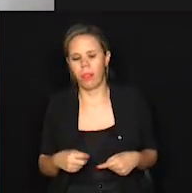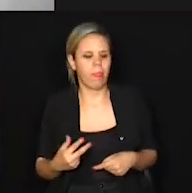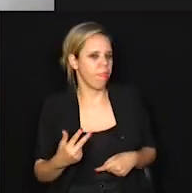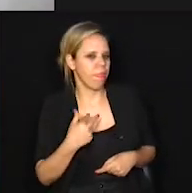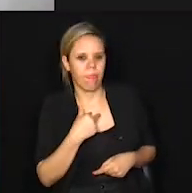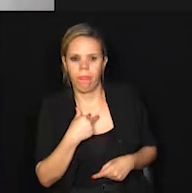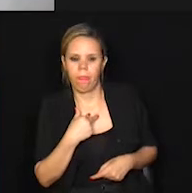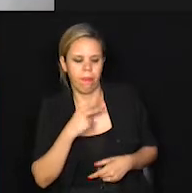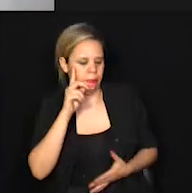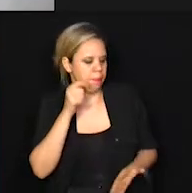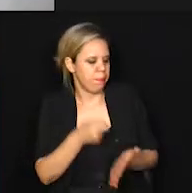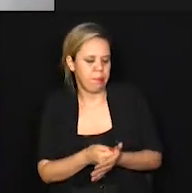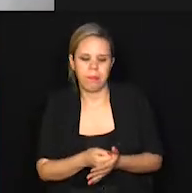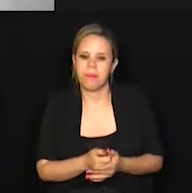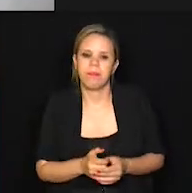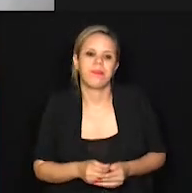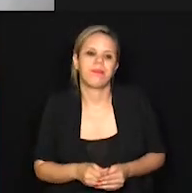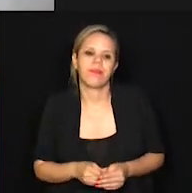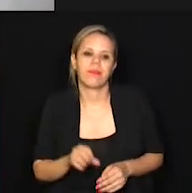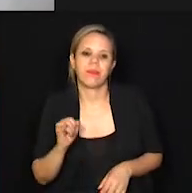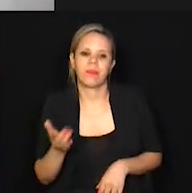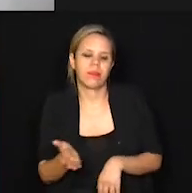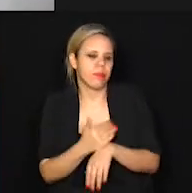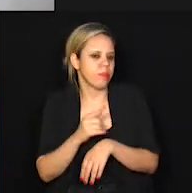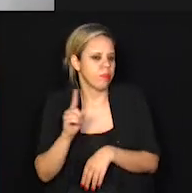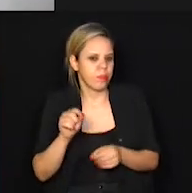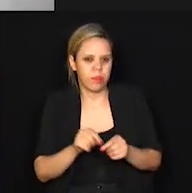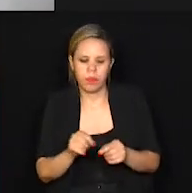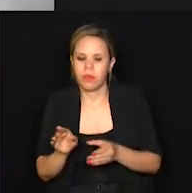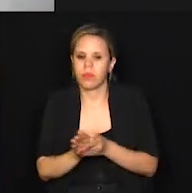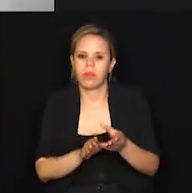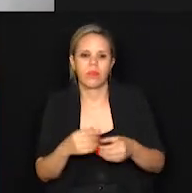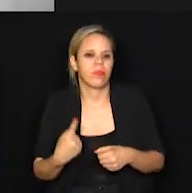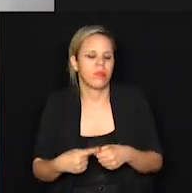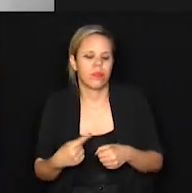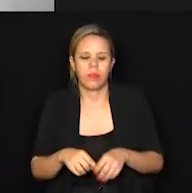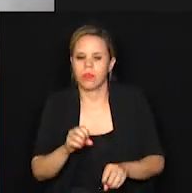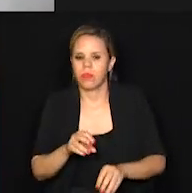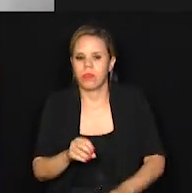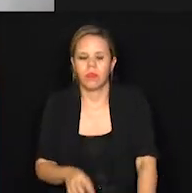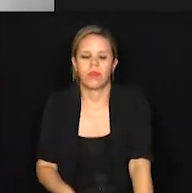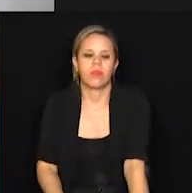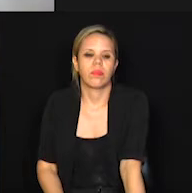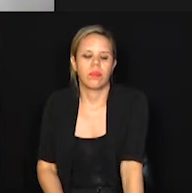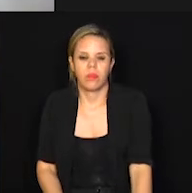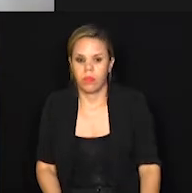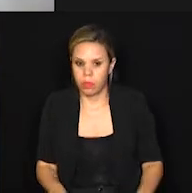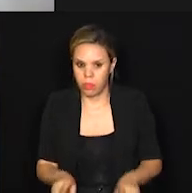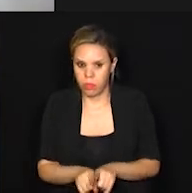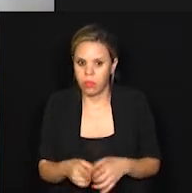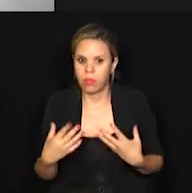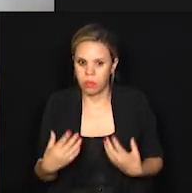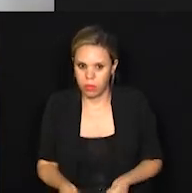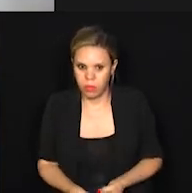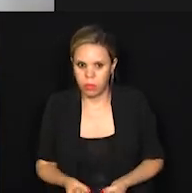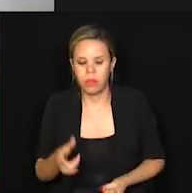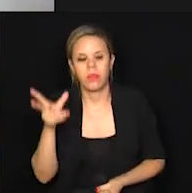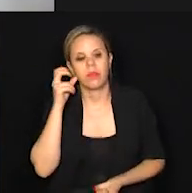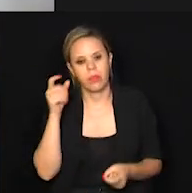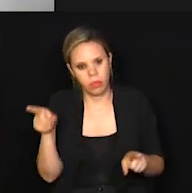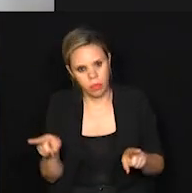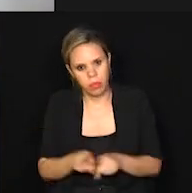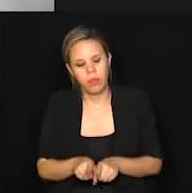para tomar uma decisão sem antes passar também pelo Conselho Municipal de Educação. E tem que acatar e tem que ouvir